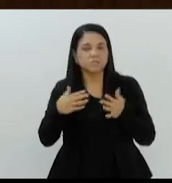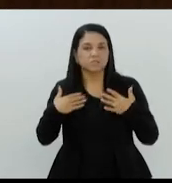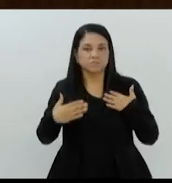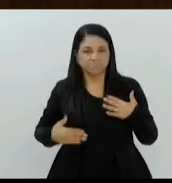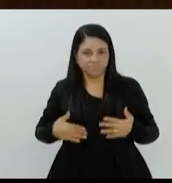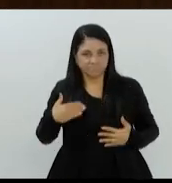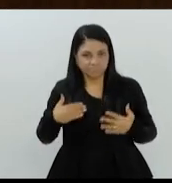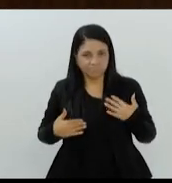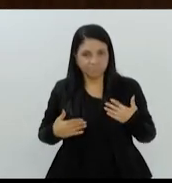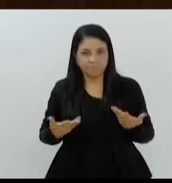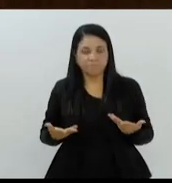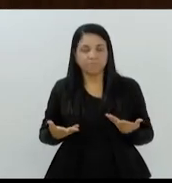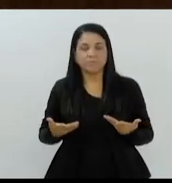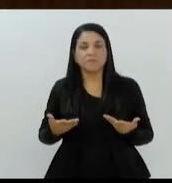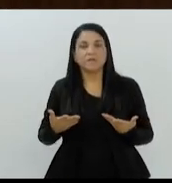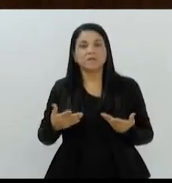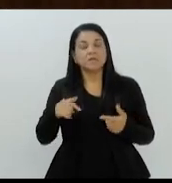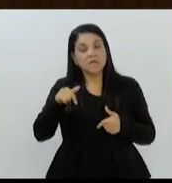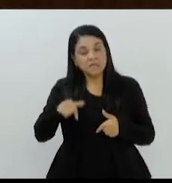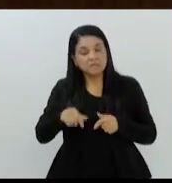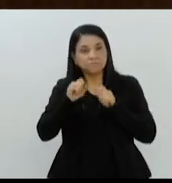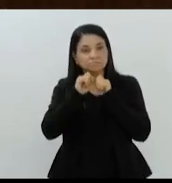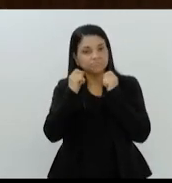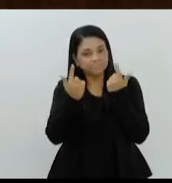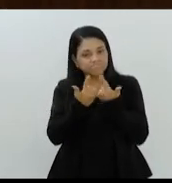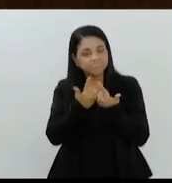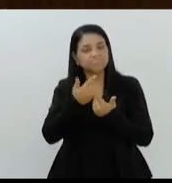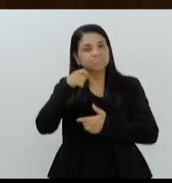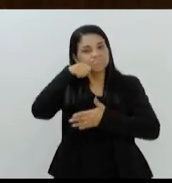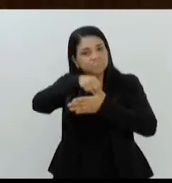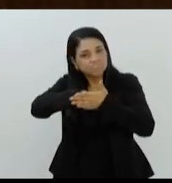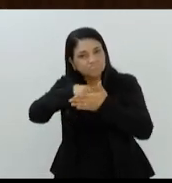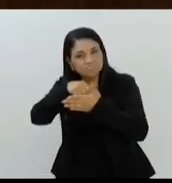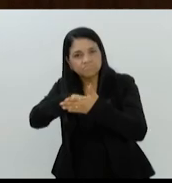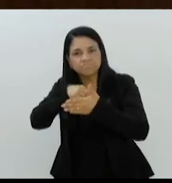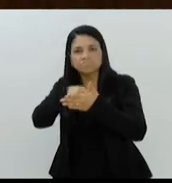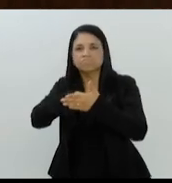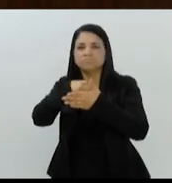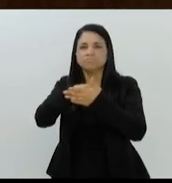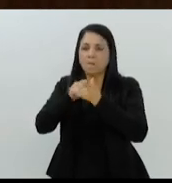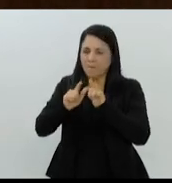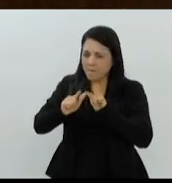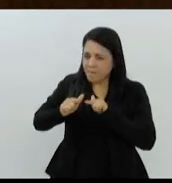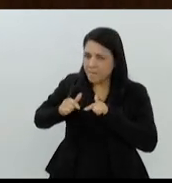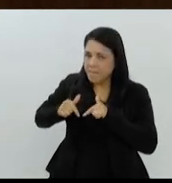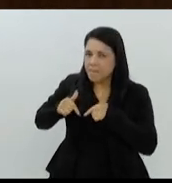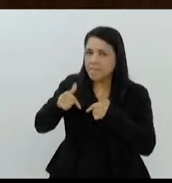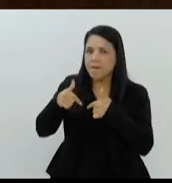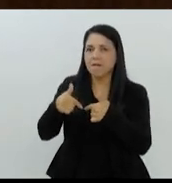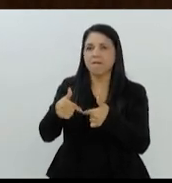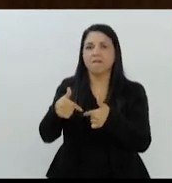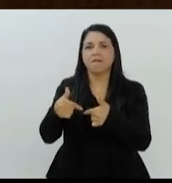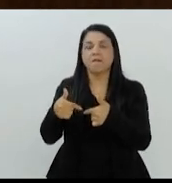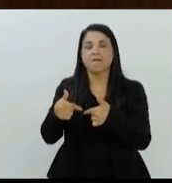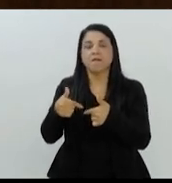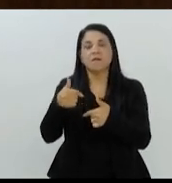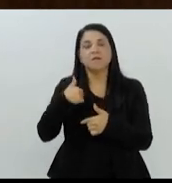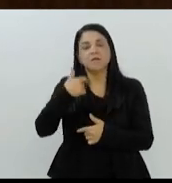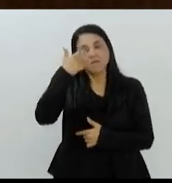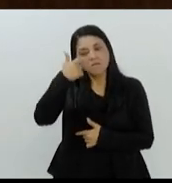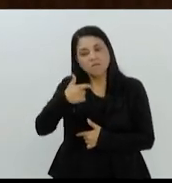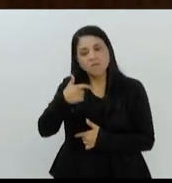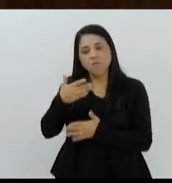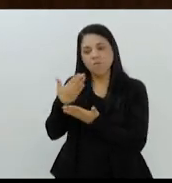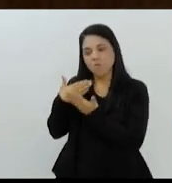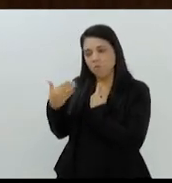físicos, mesmo que essa casa tenha lutado com bravura. Eu estava aqui